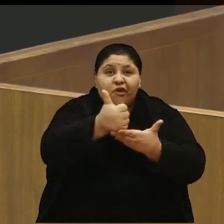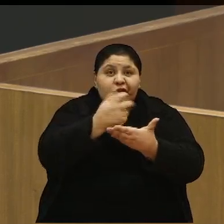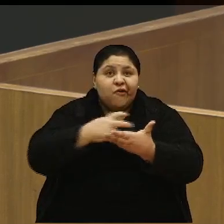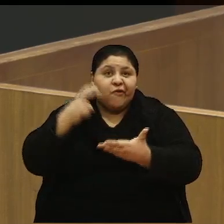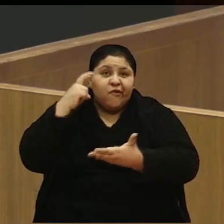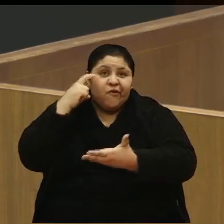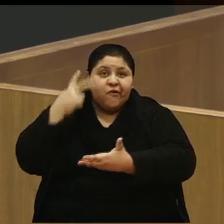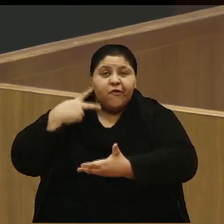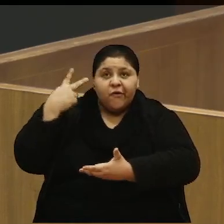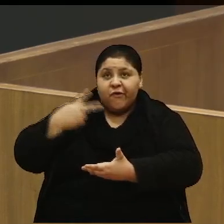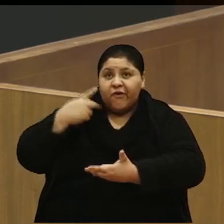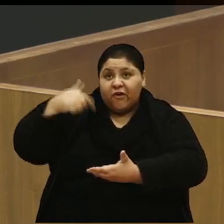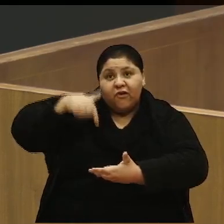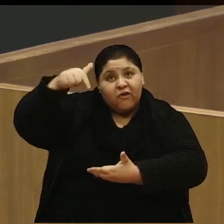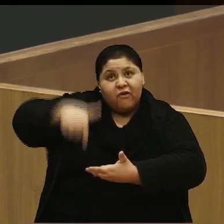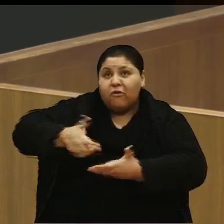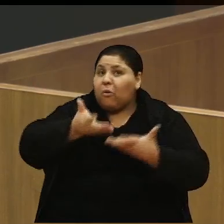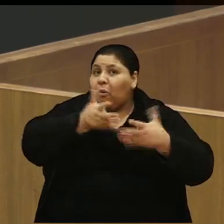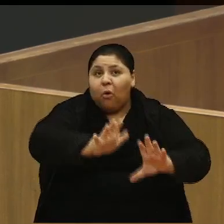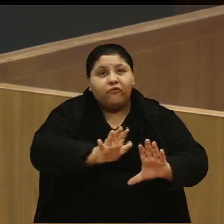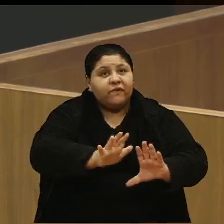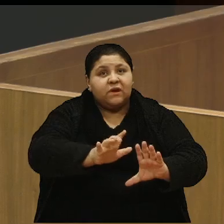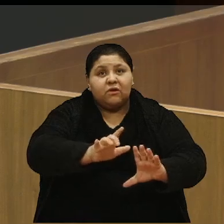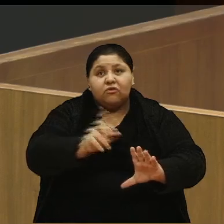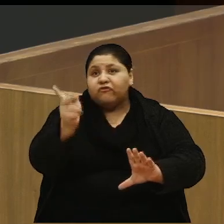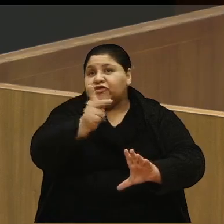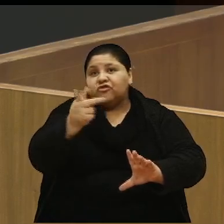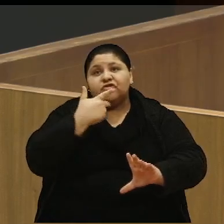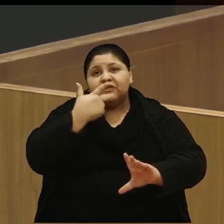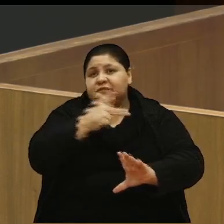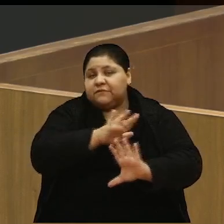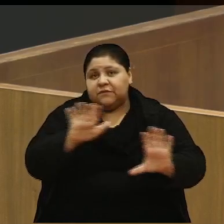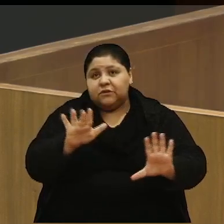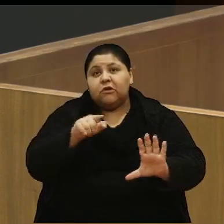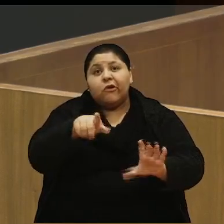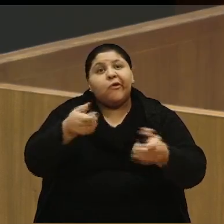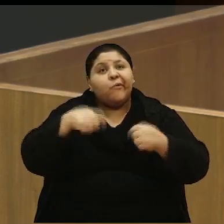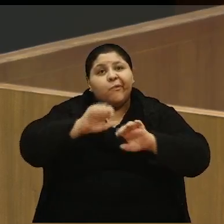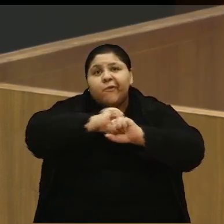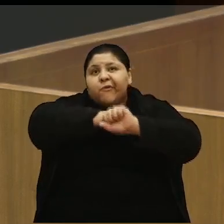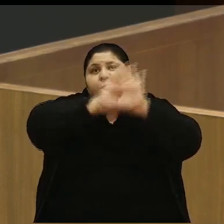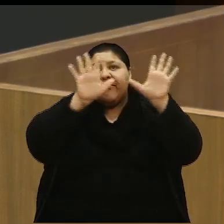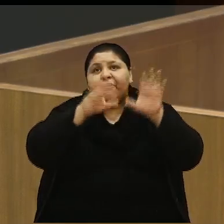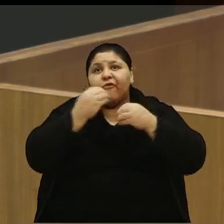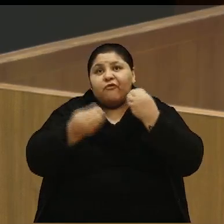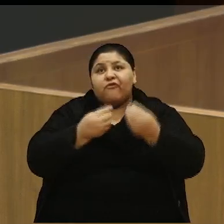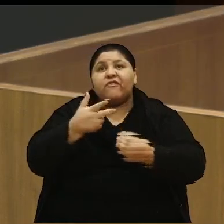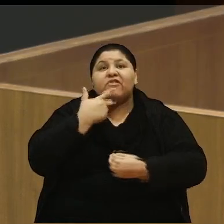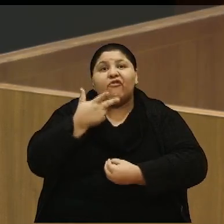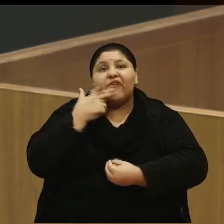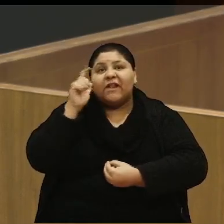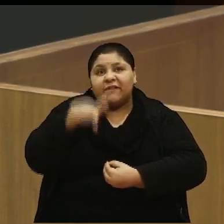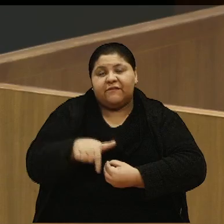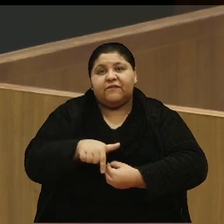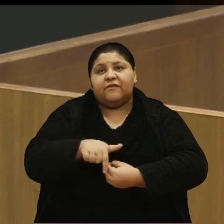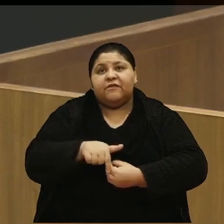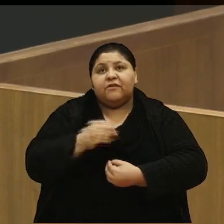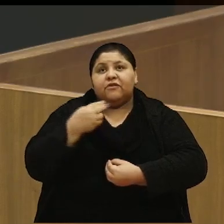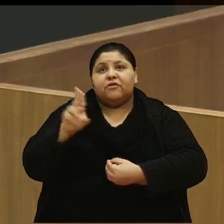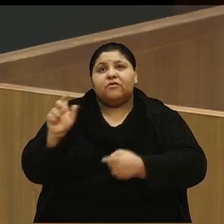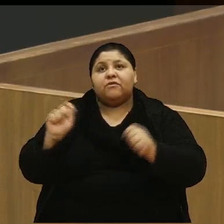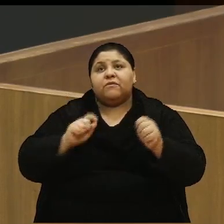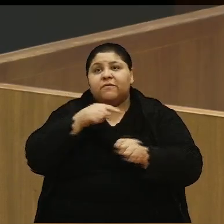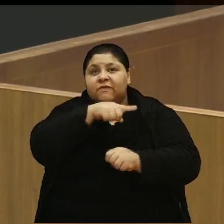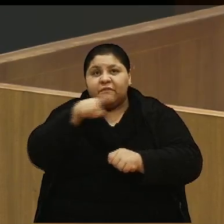Sandro Fantinel e eu estou aqui contrapondo o que vocês colocaram. Se vocês precisam de esclarecimento sobre o que eu estou falando ou sobre o que vocês